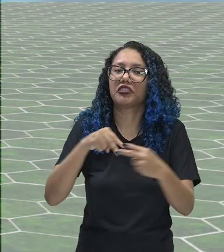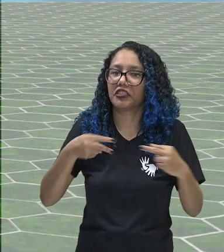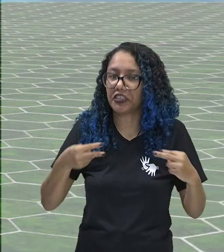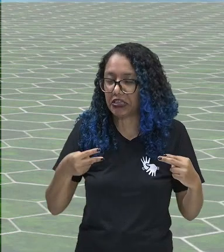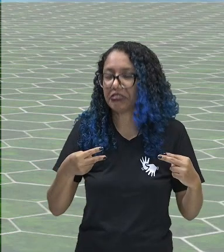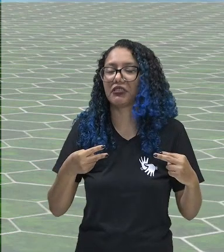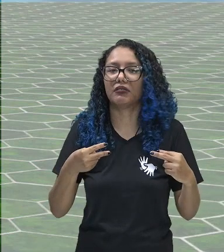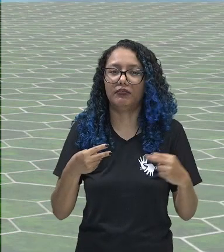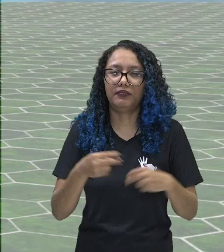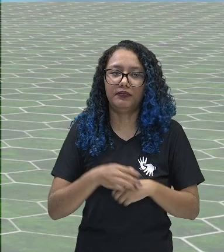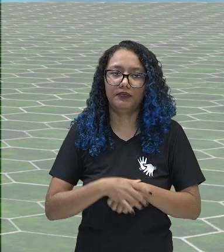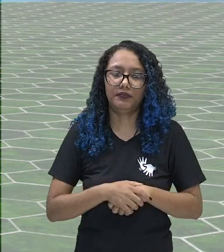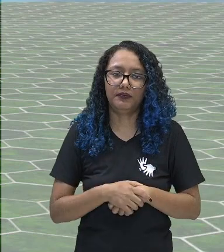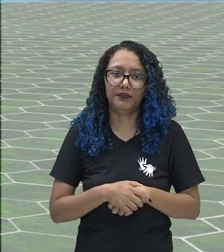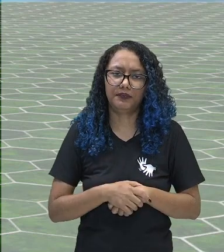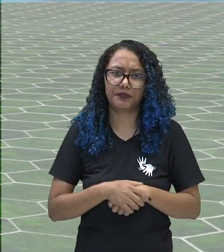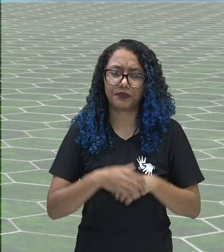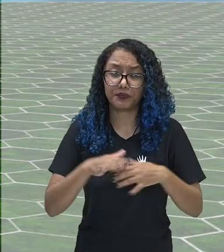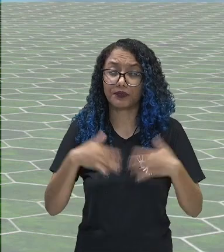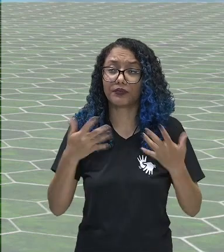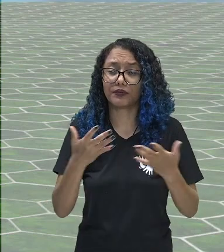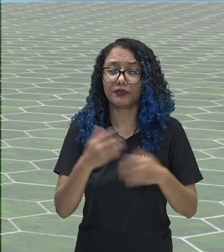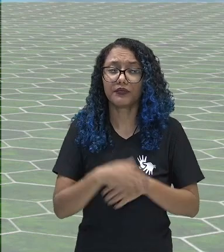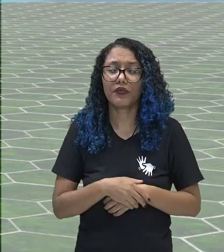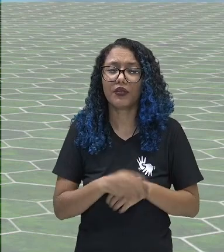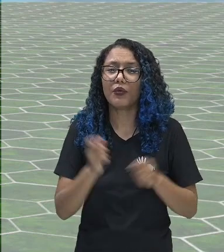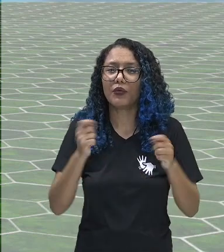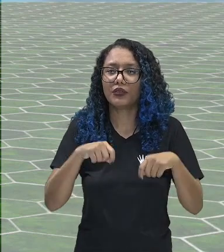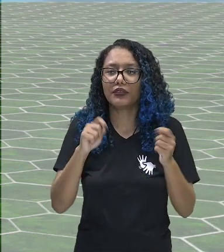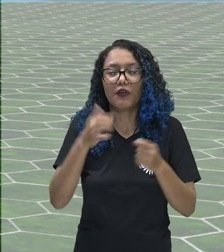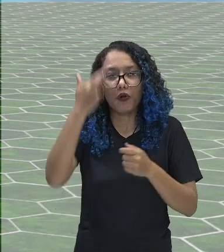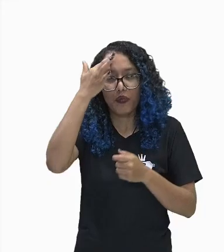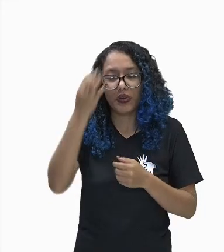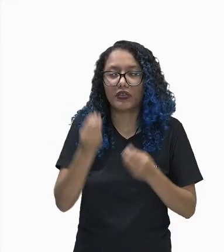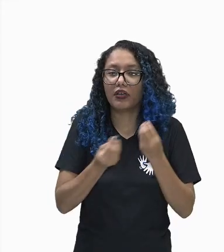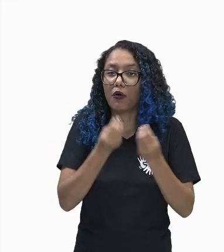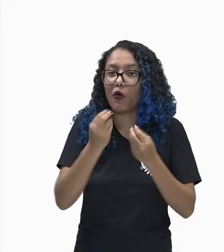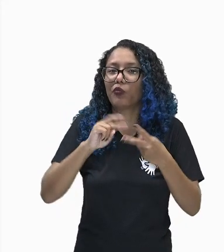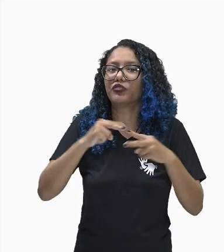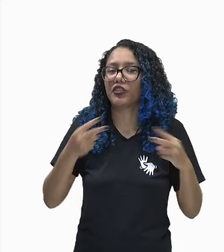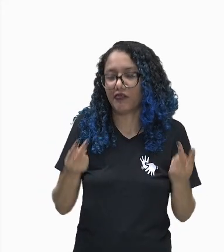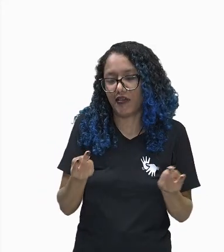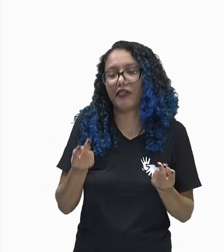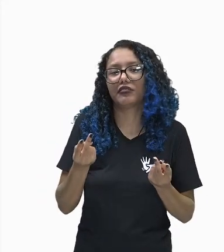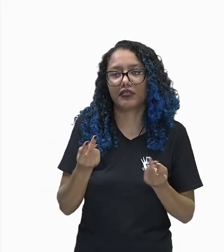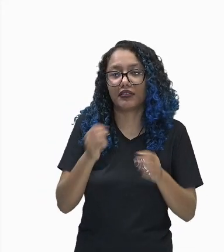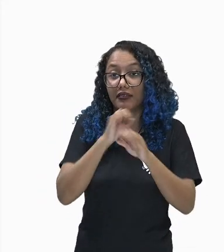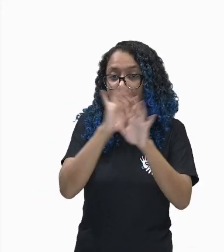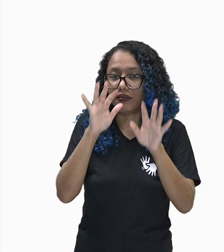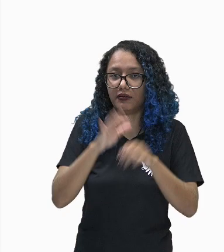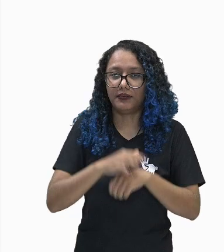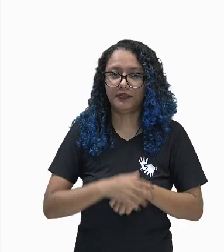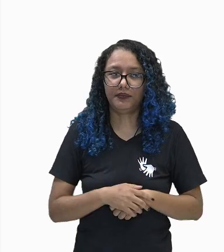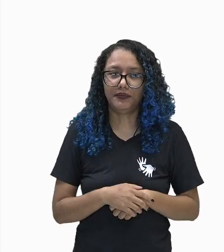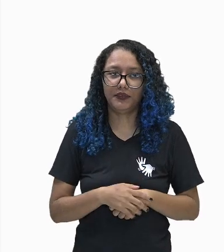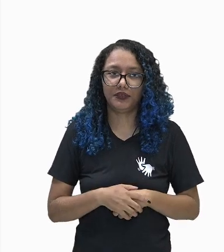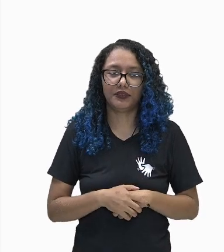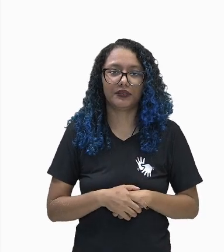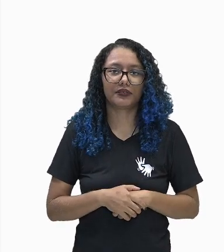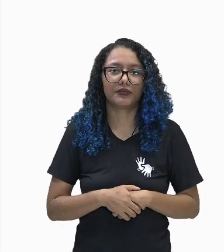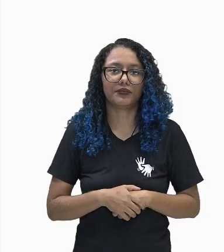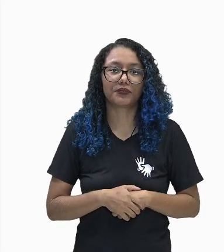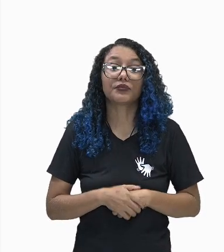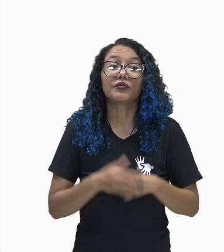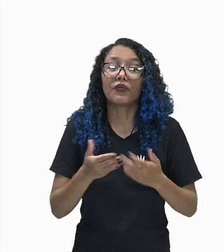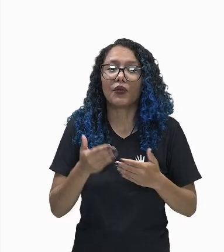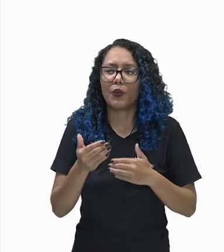a compreender melhor a hereditariedade. Vejam aí que a hereditariedade ele é o